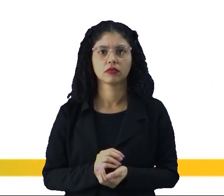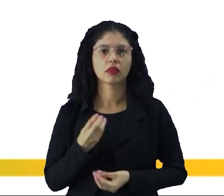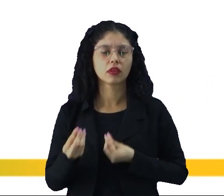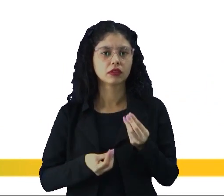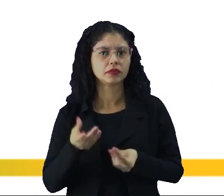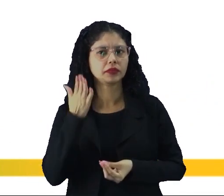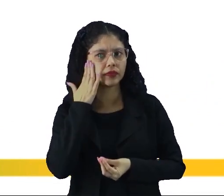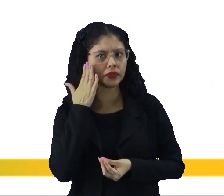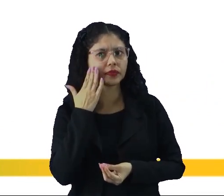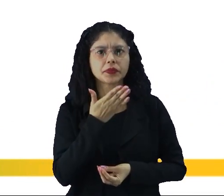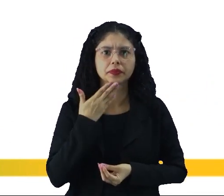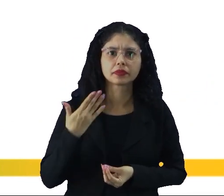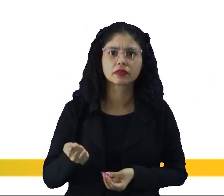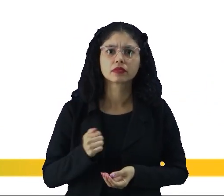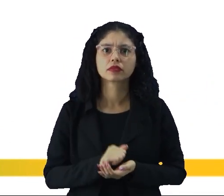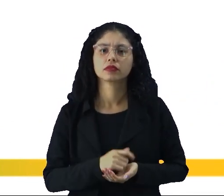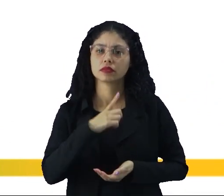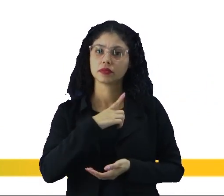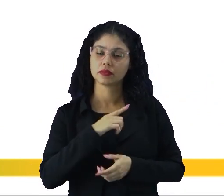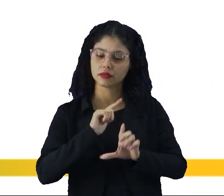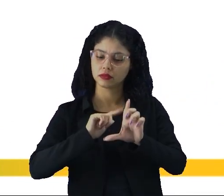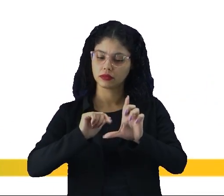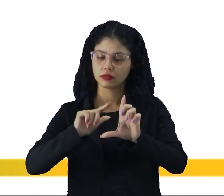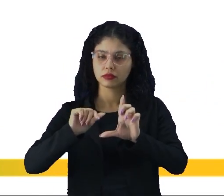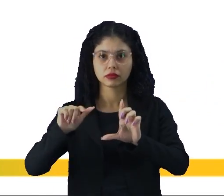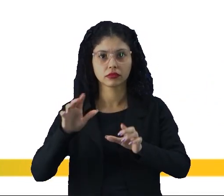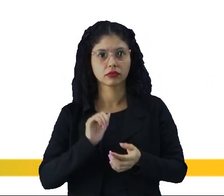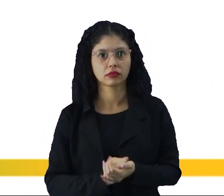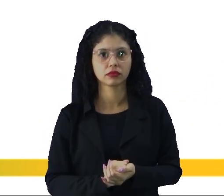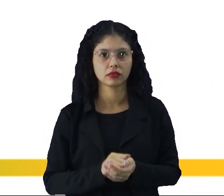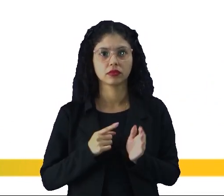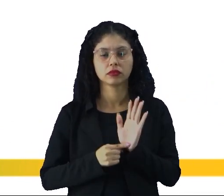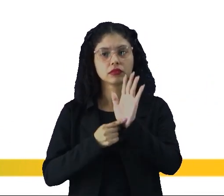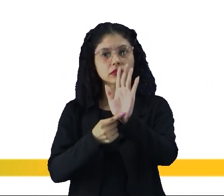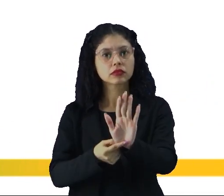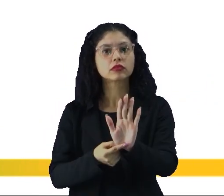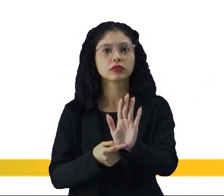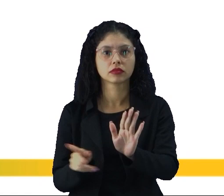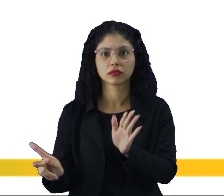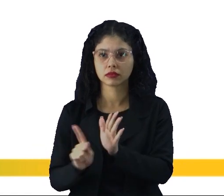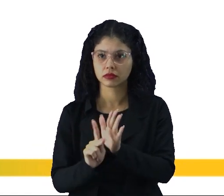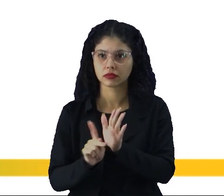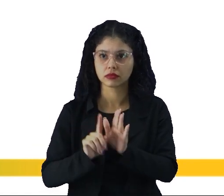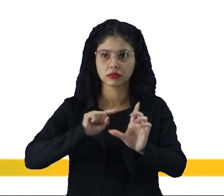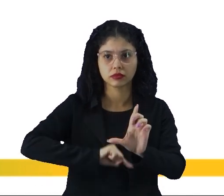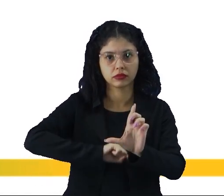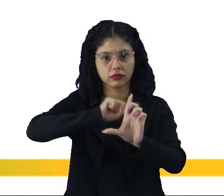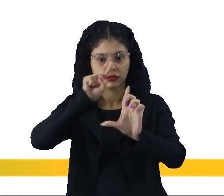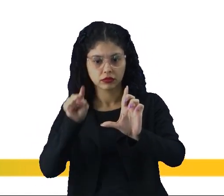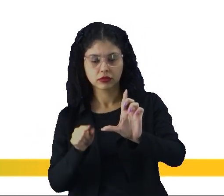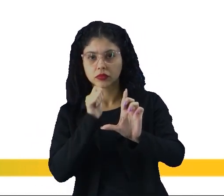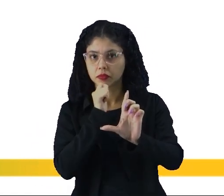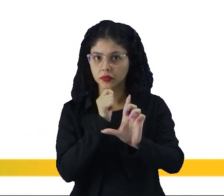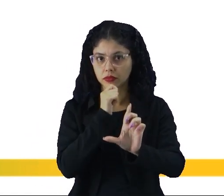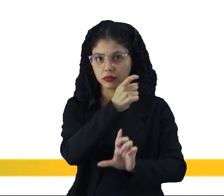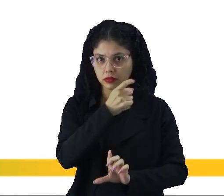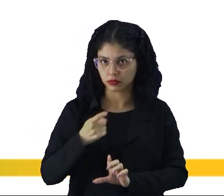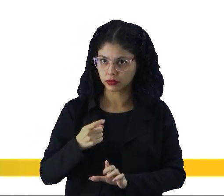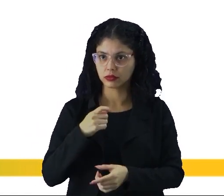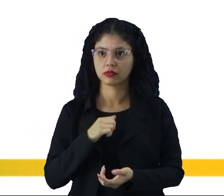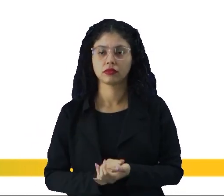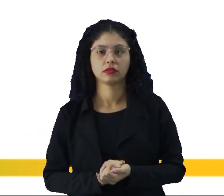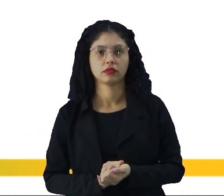essa definição, nós temos aqui esse gráfico. Ó. Esse gráfico mostra justamente que o nosso eixo Y, né, e o nosso eixo